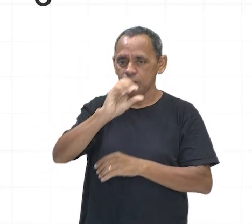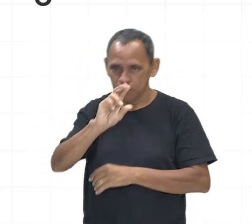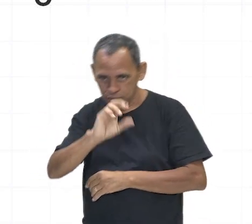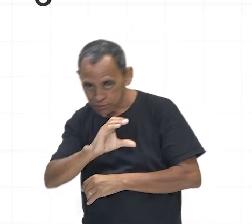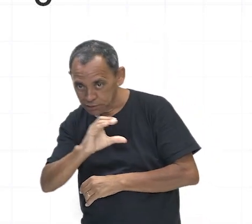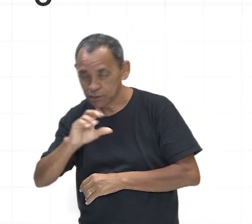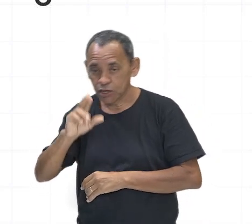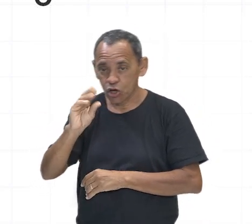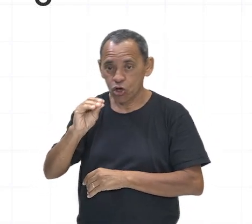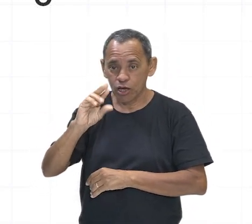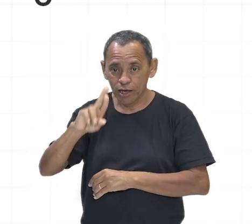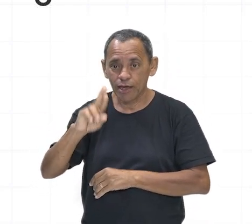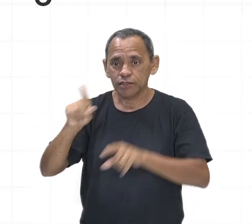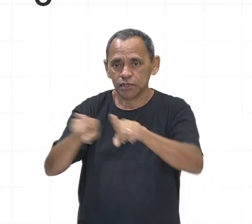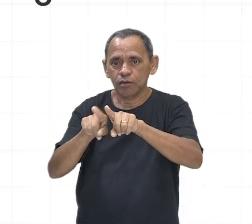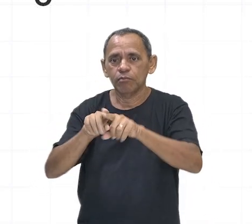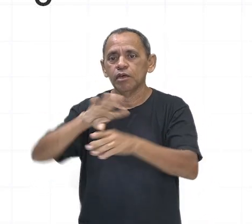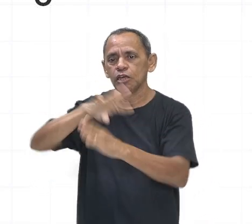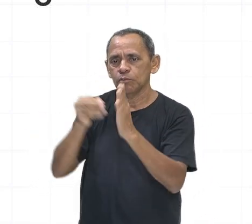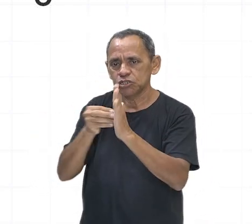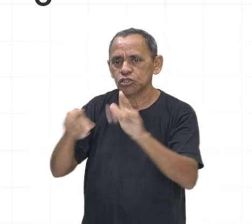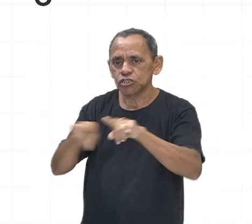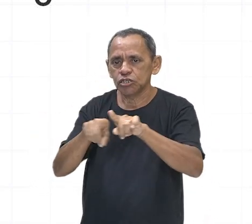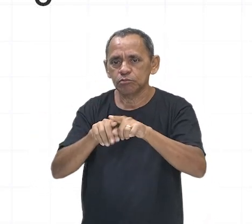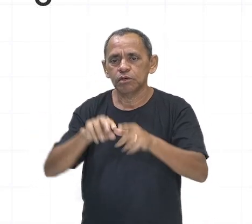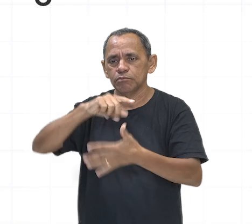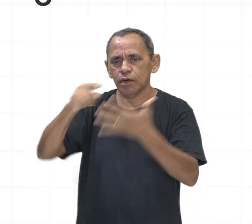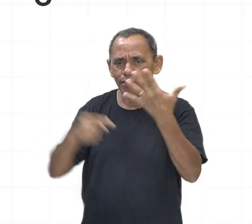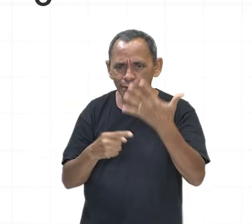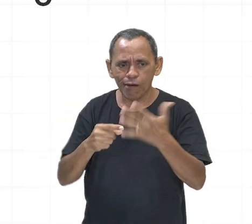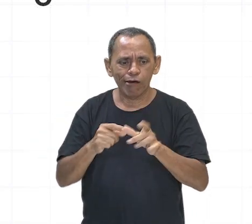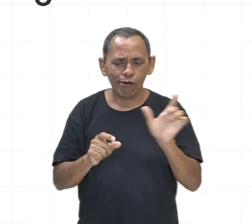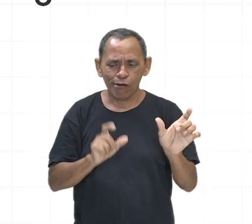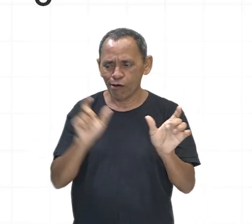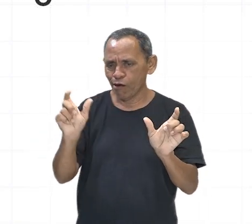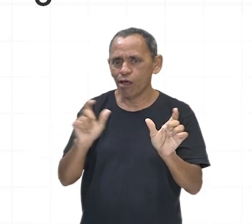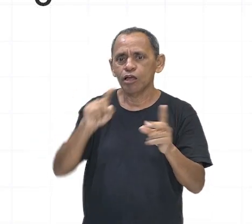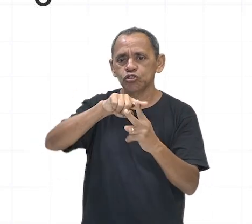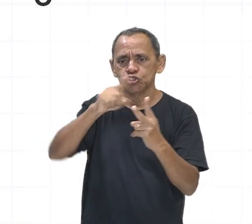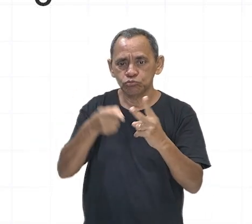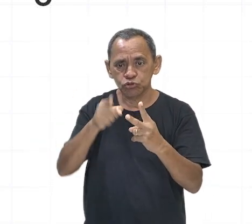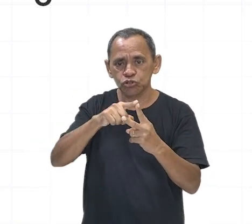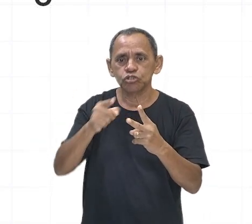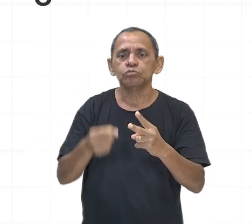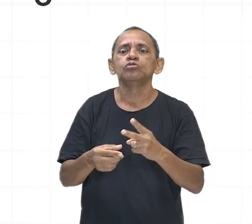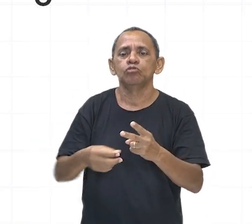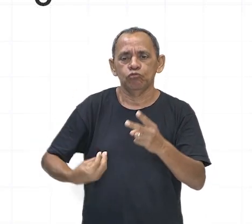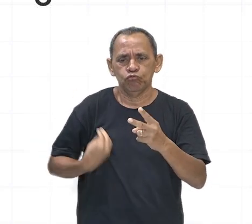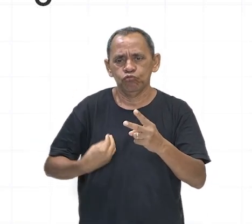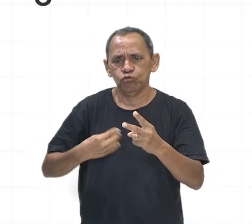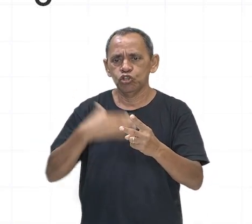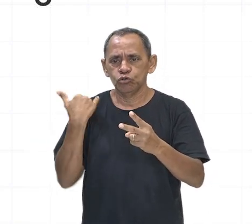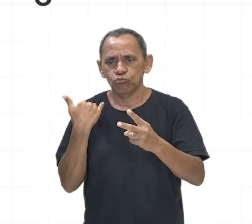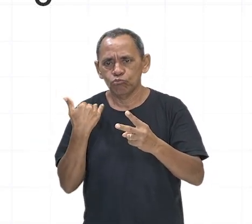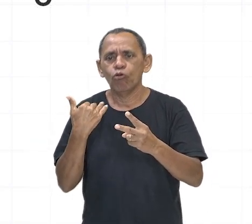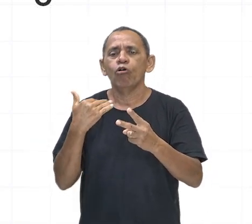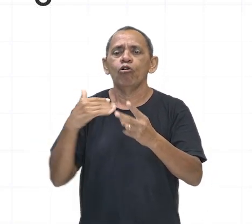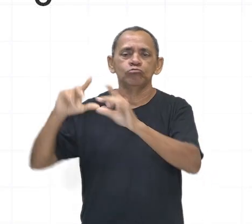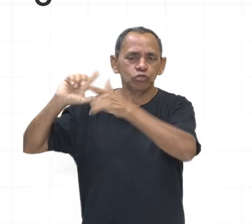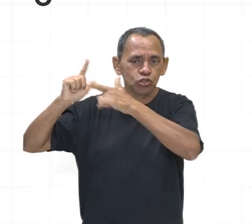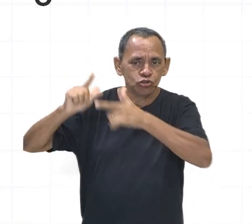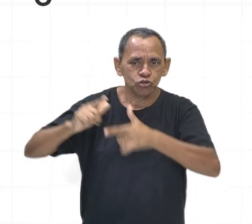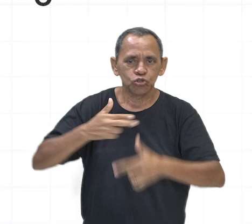vida. E também da imanência à transcendência, sinais de vida e sinais de morte, na história das tradições religiosas e